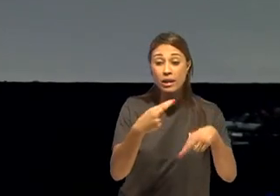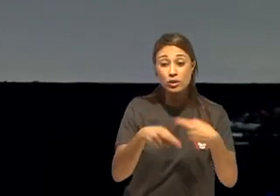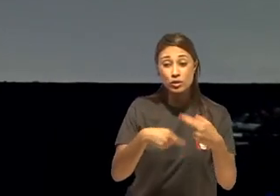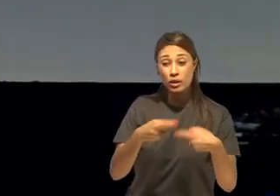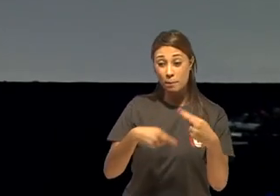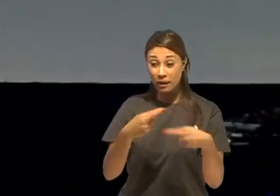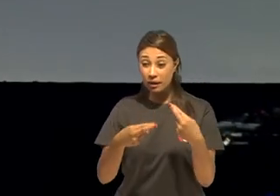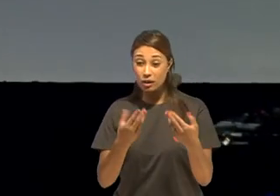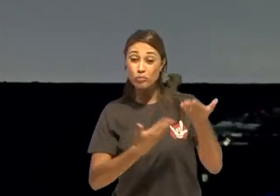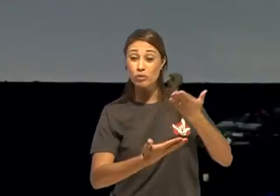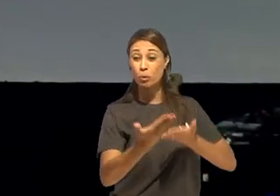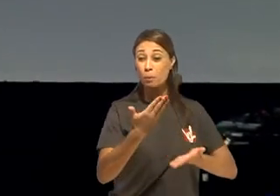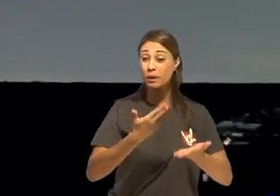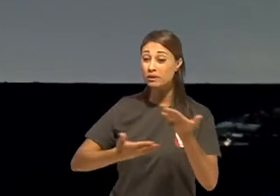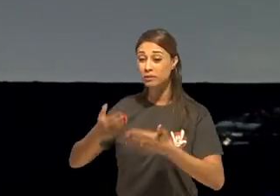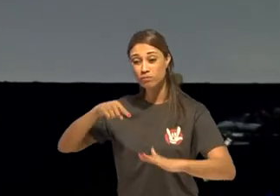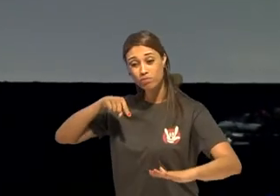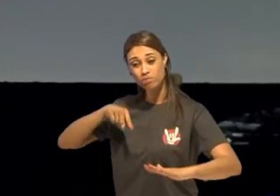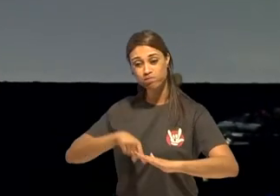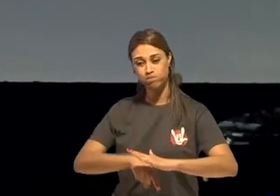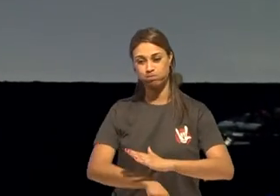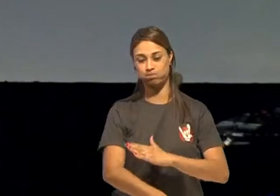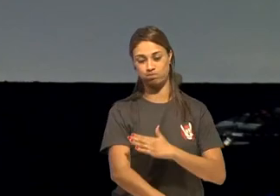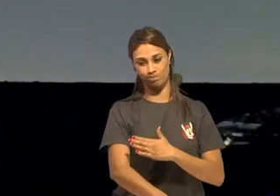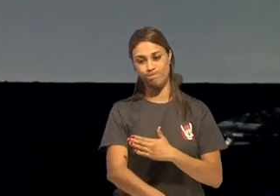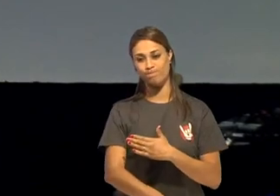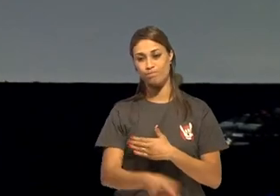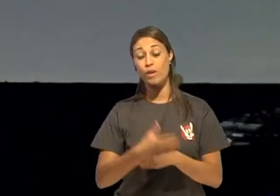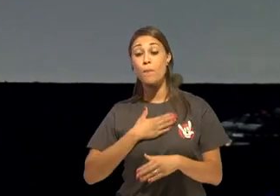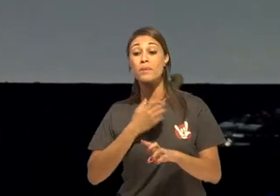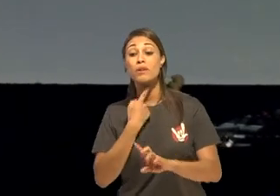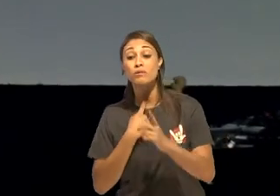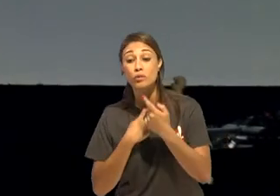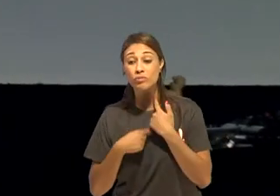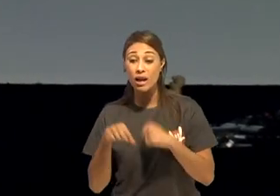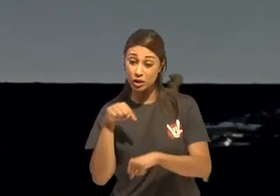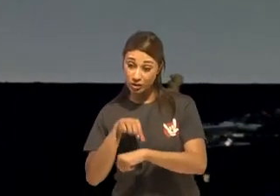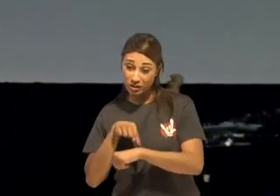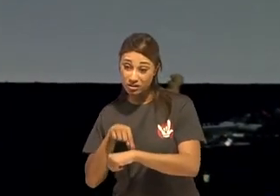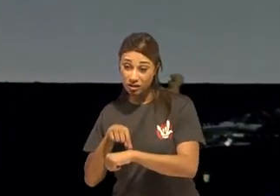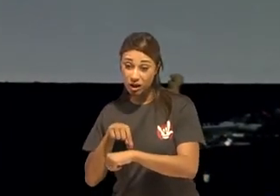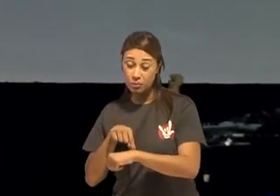meu desejo é que você, durante esse tempo, seja cavado.